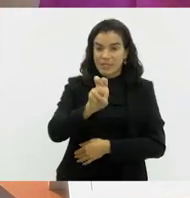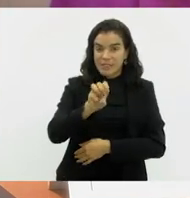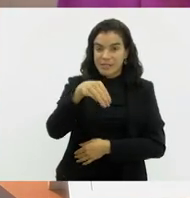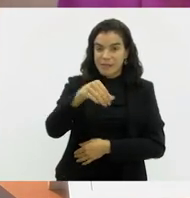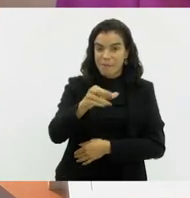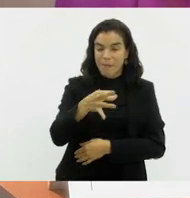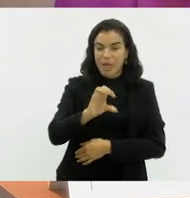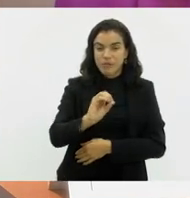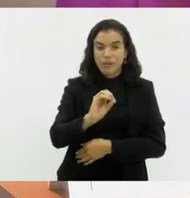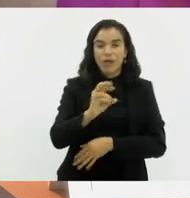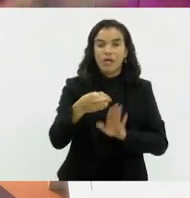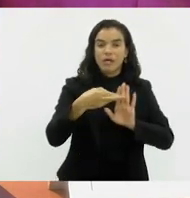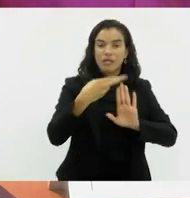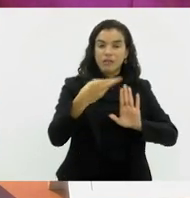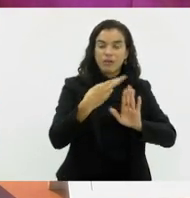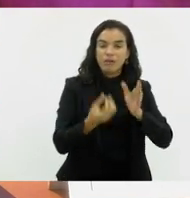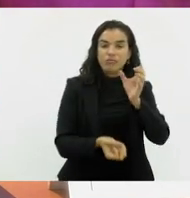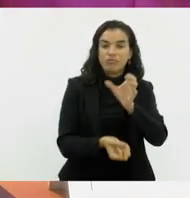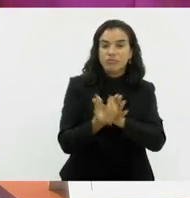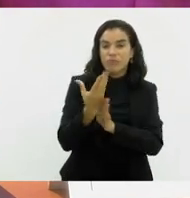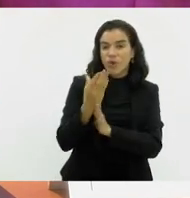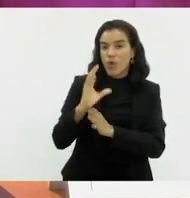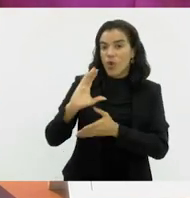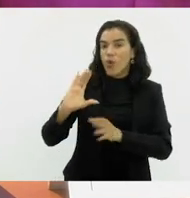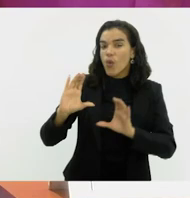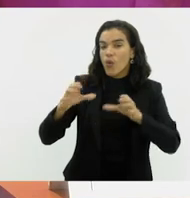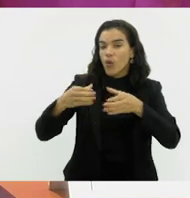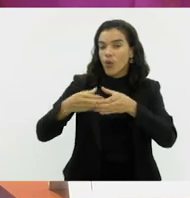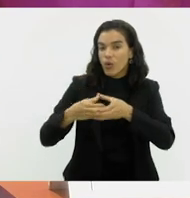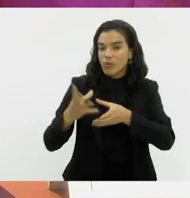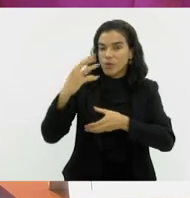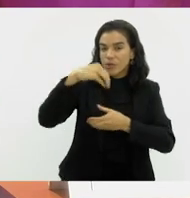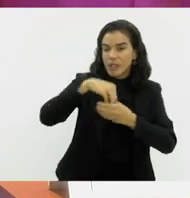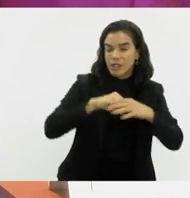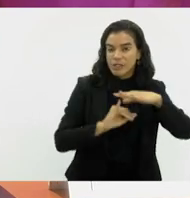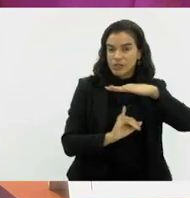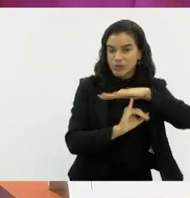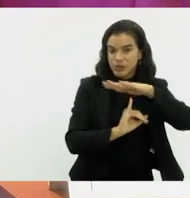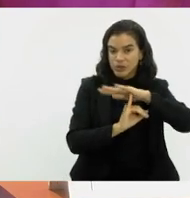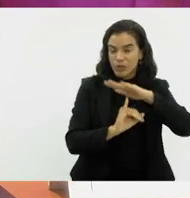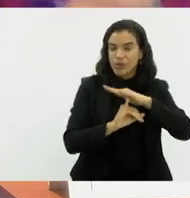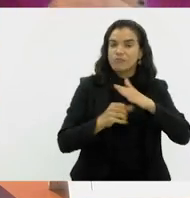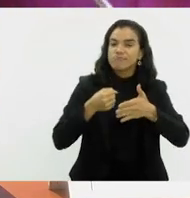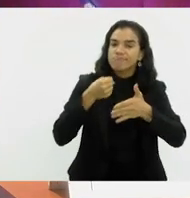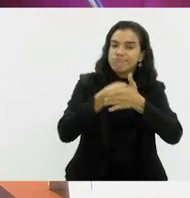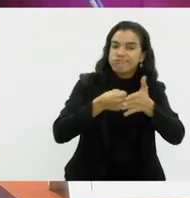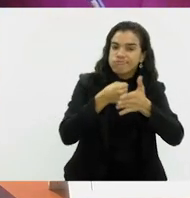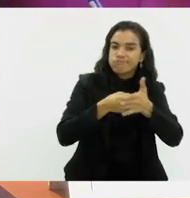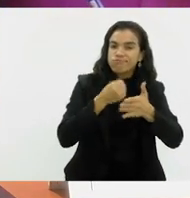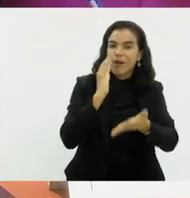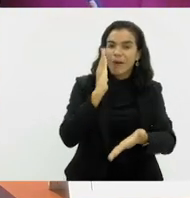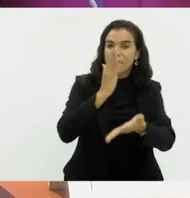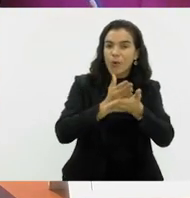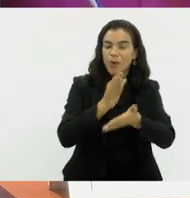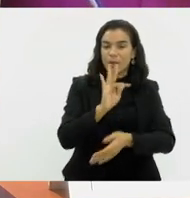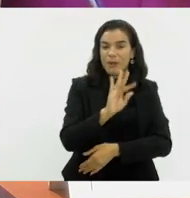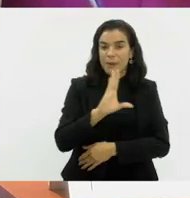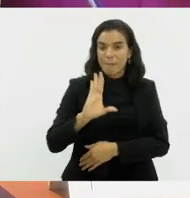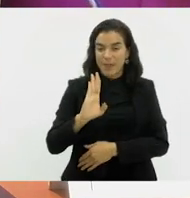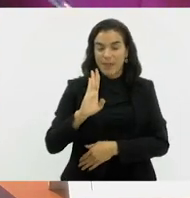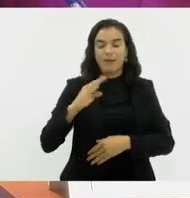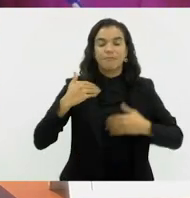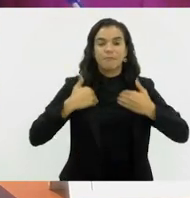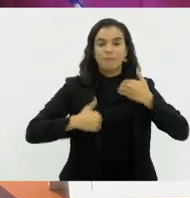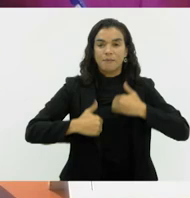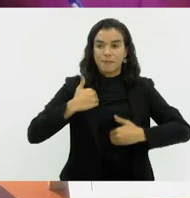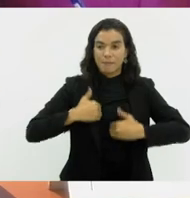resolução 3274, que criou o Comitê Interinstitucional de Enfrentamento à Tuberculose no Estado do Rio de Janeiro, em substituição,